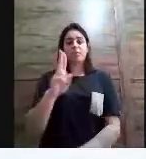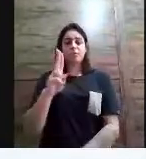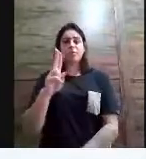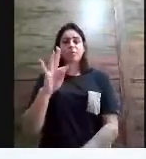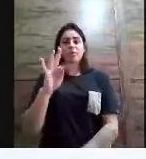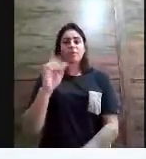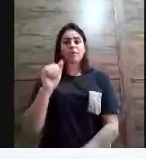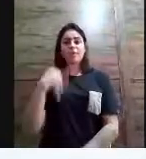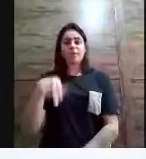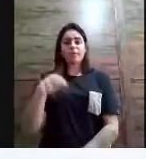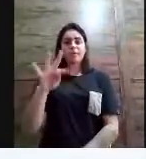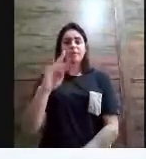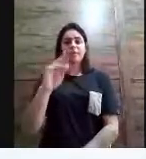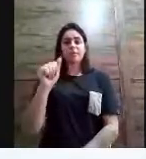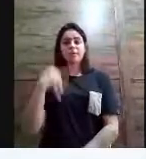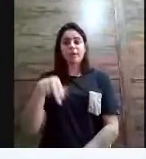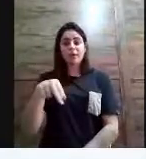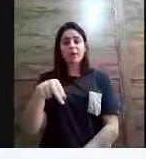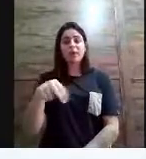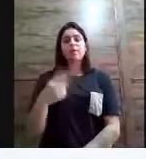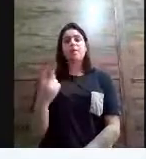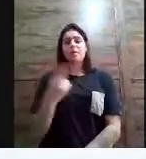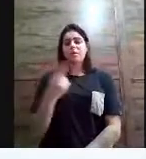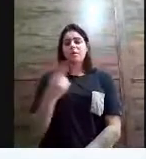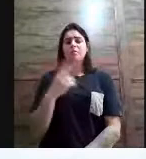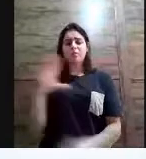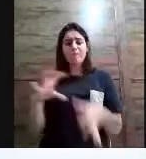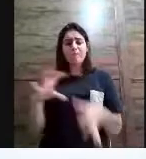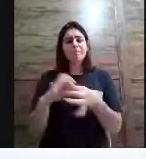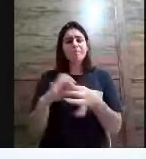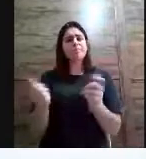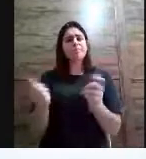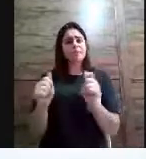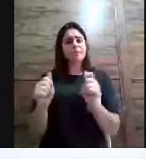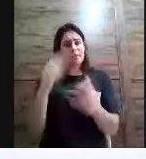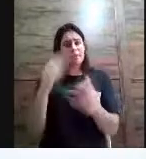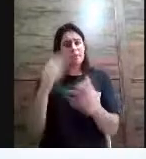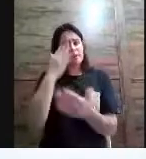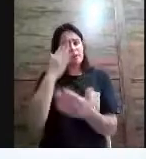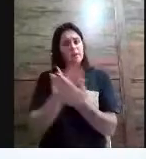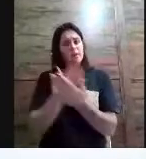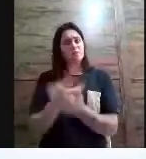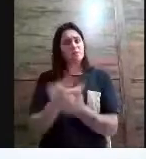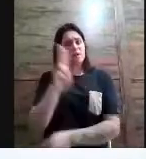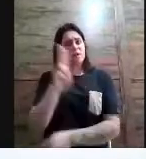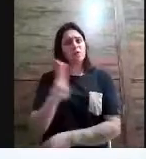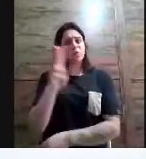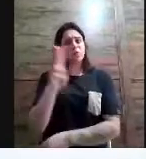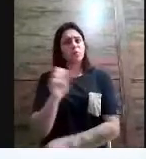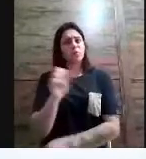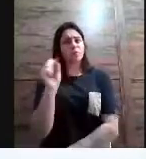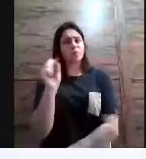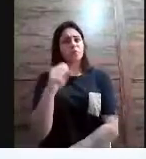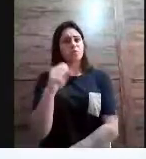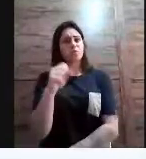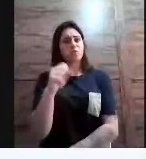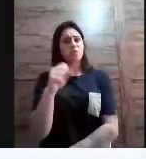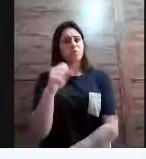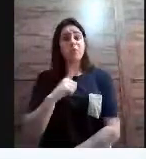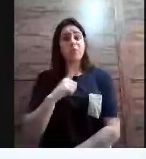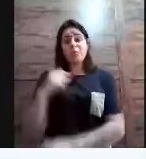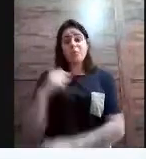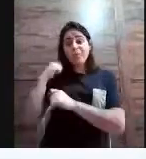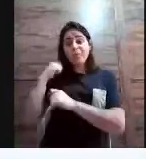Instituto Nacional de Saúde dos Estados Unidos. Então, elas têm um background, vamos dizer, um estofo muito bom, são